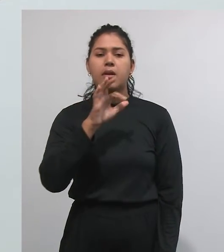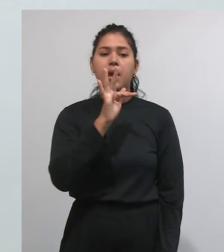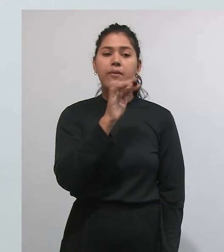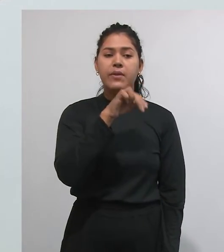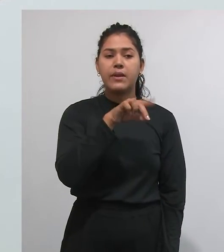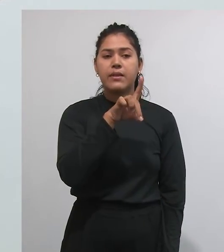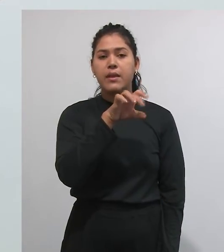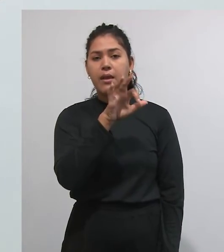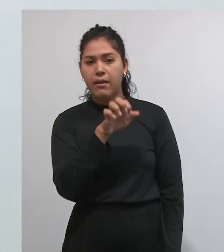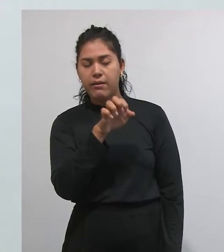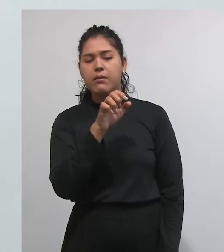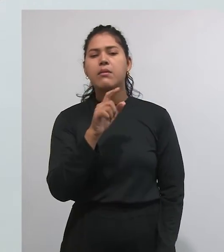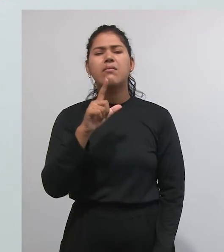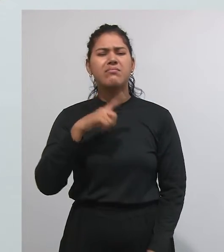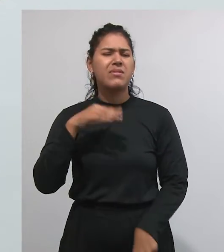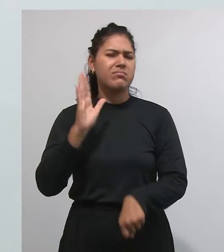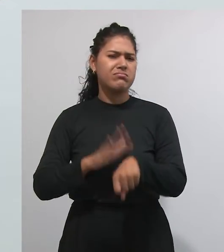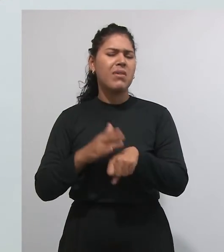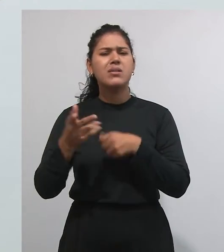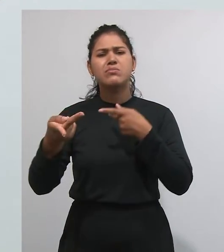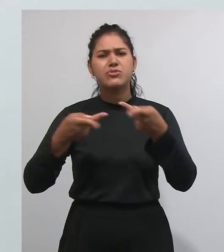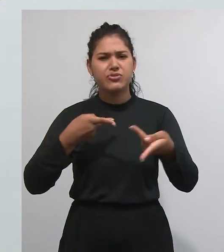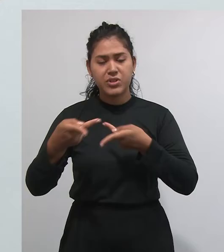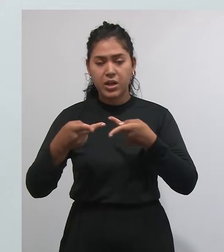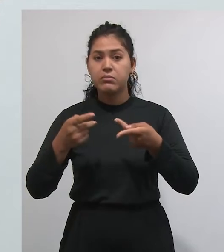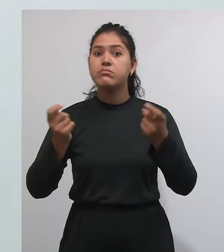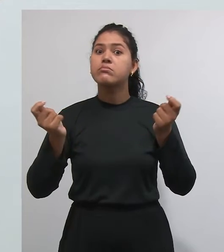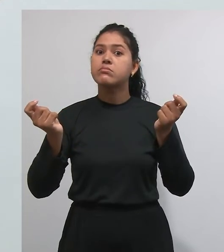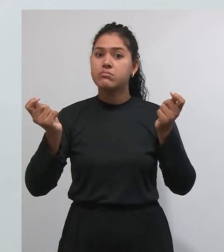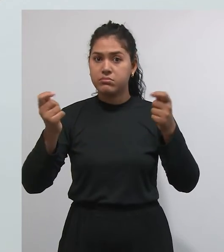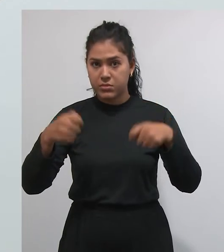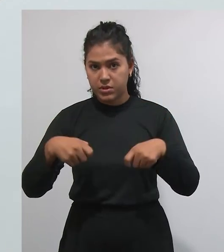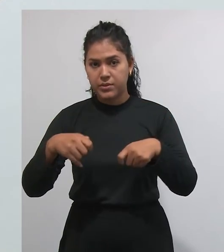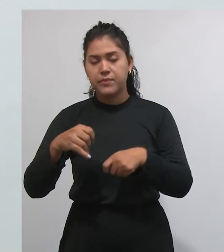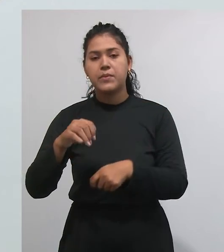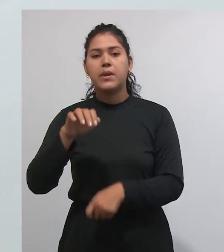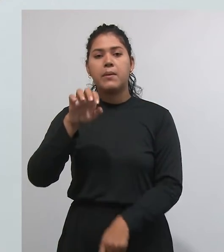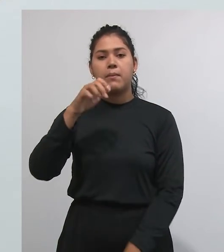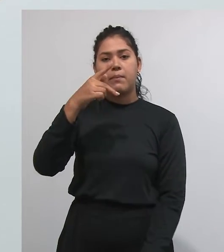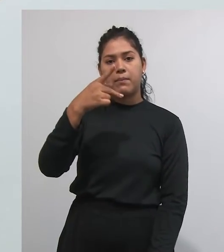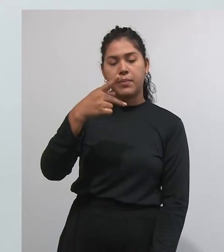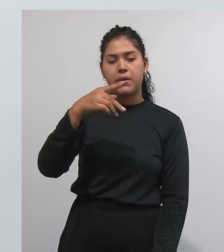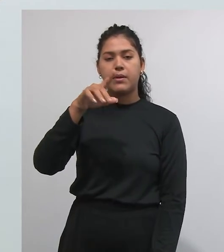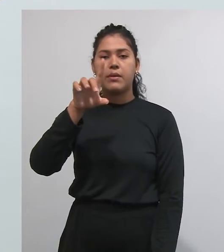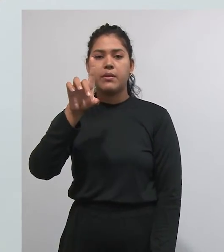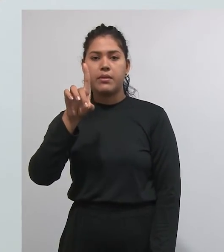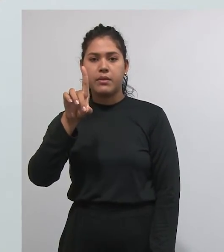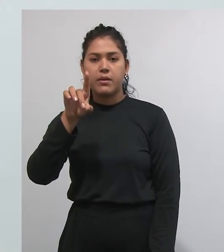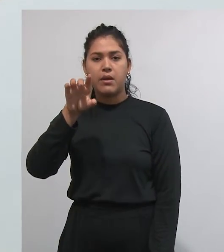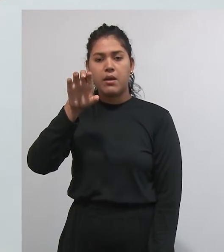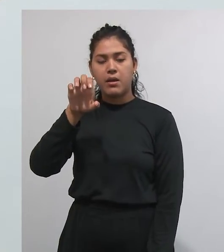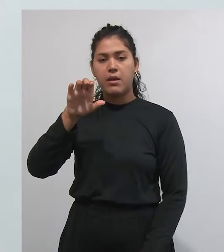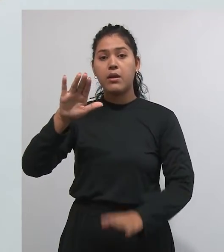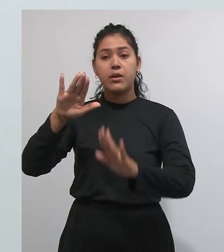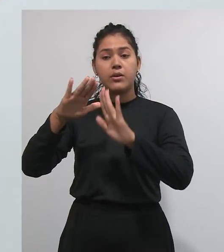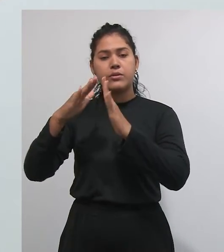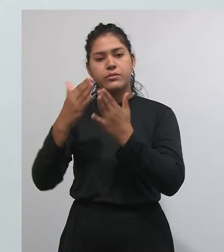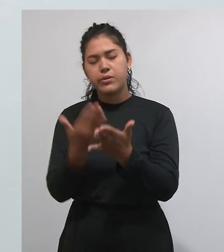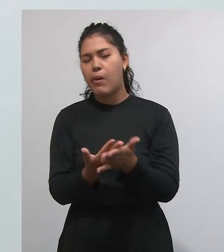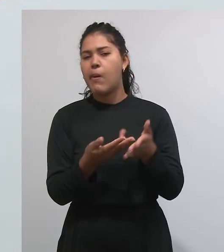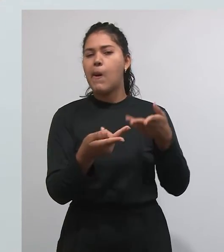FNDE, você tem também os outros programas e as outras políticas públicas, como o PDE Escola, o Programa do